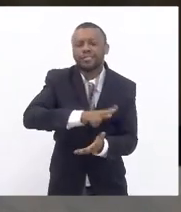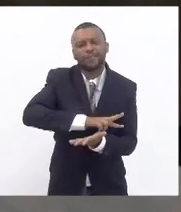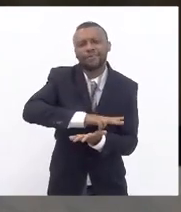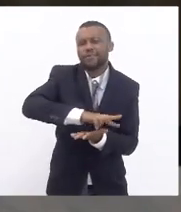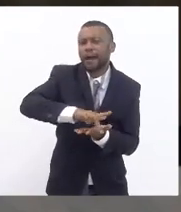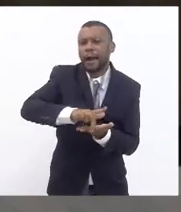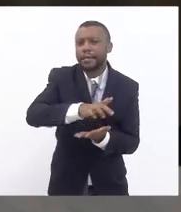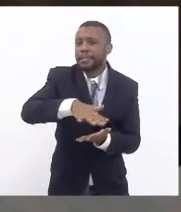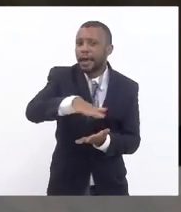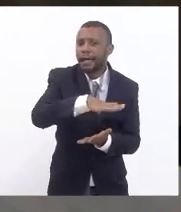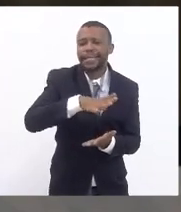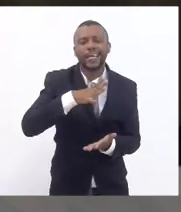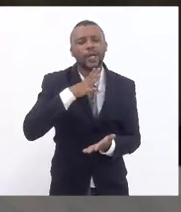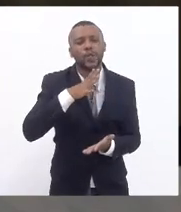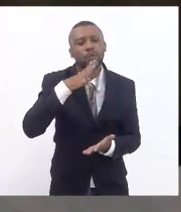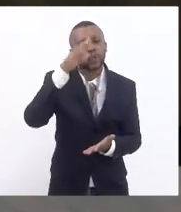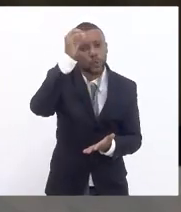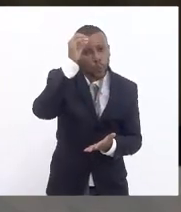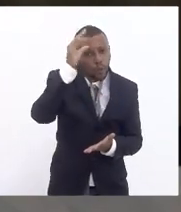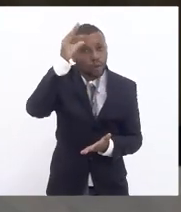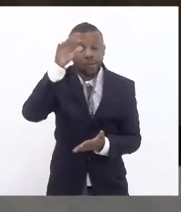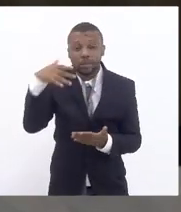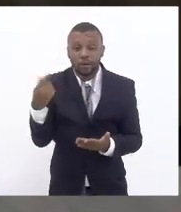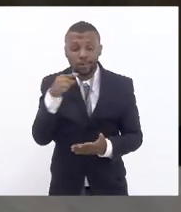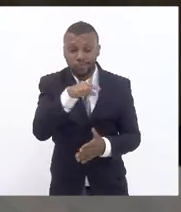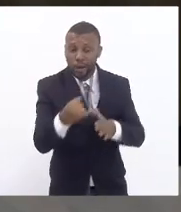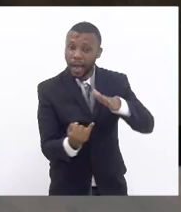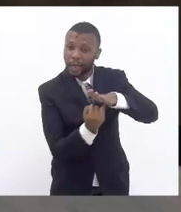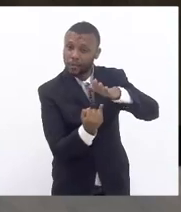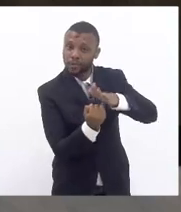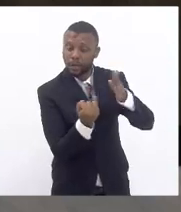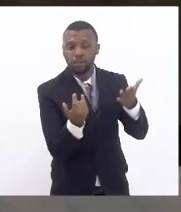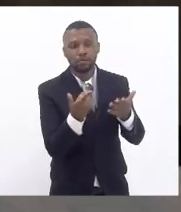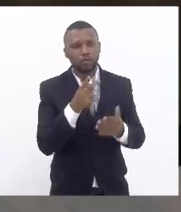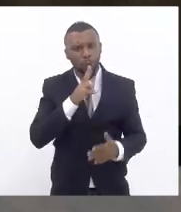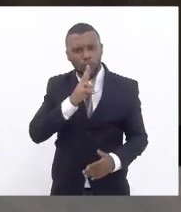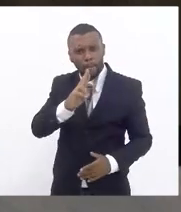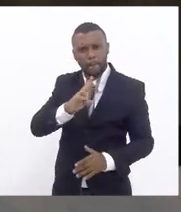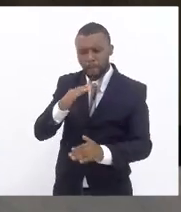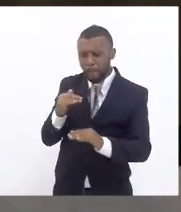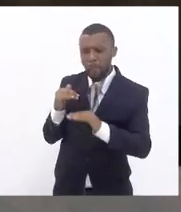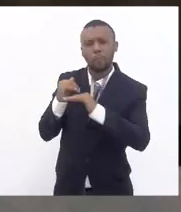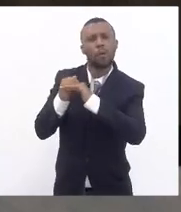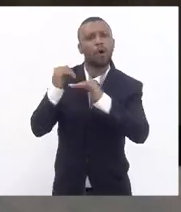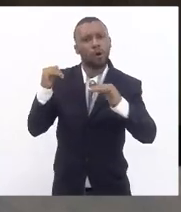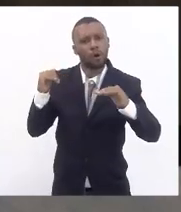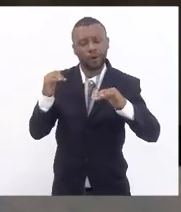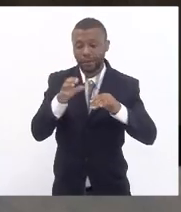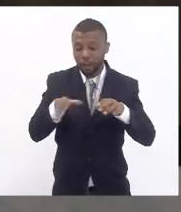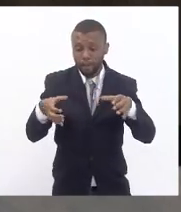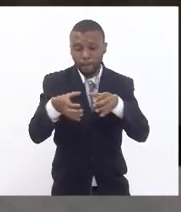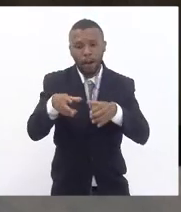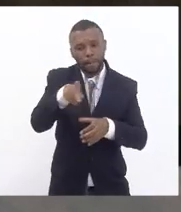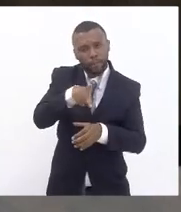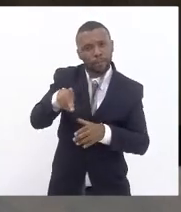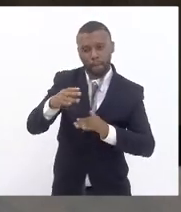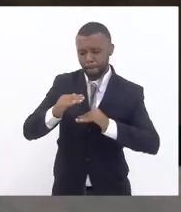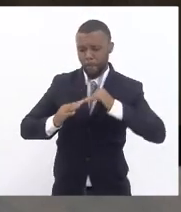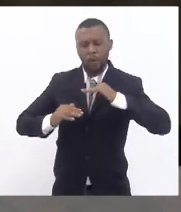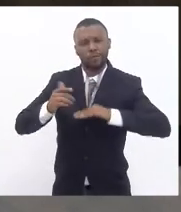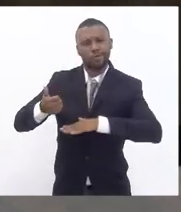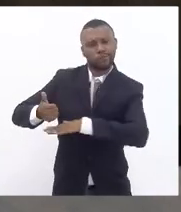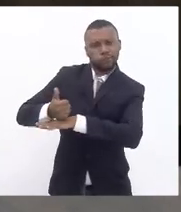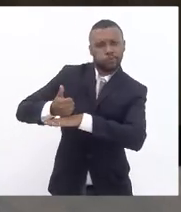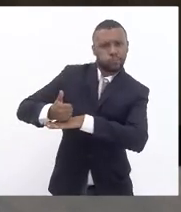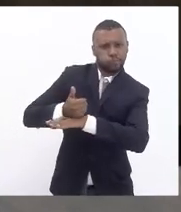conhecimento, a UESO dá a sua resposta, que é um corpo docente qualificado, preparado, porém vem sendo